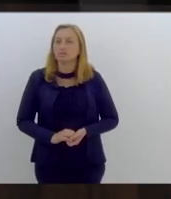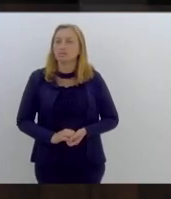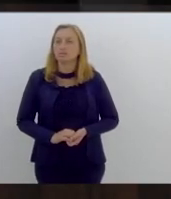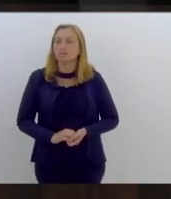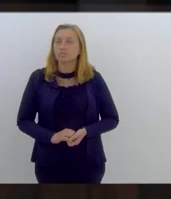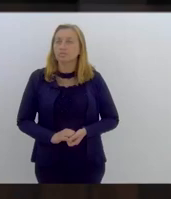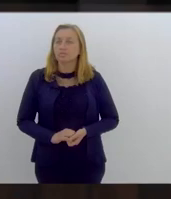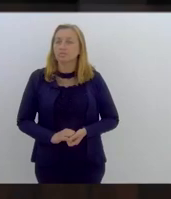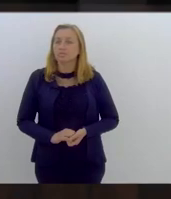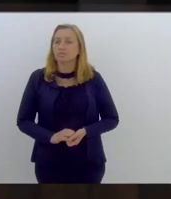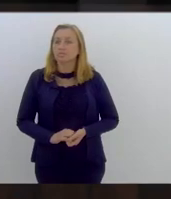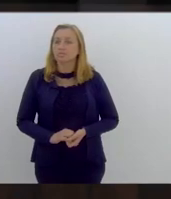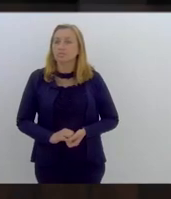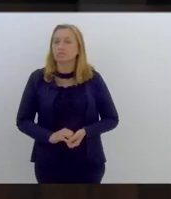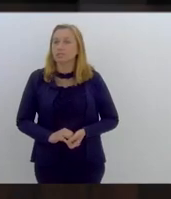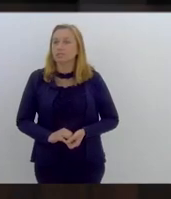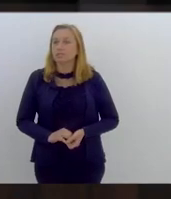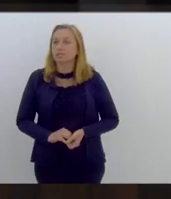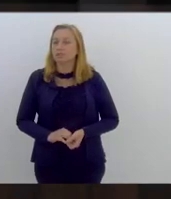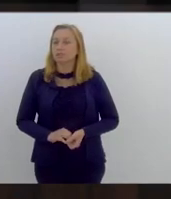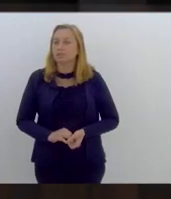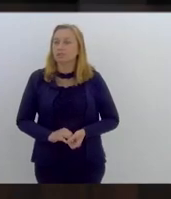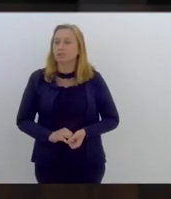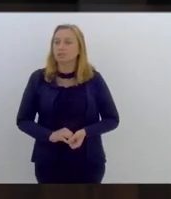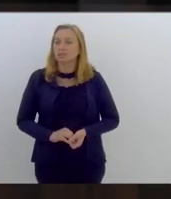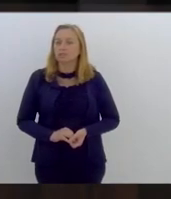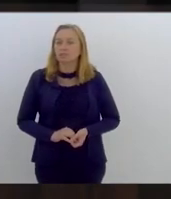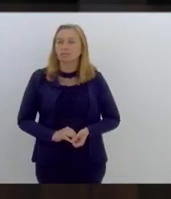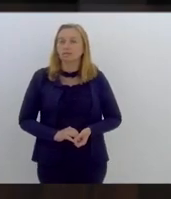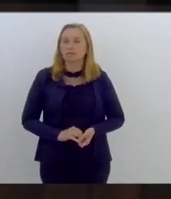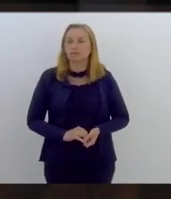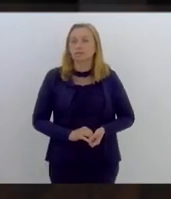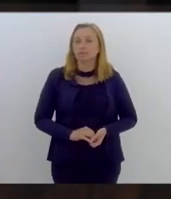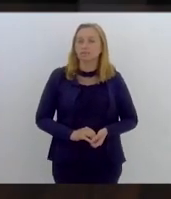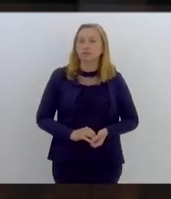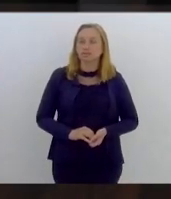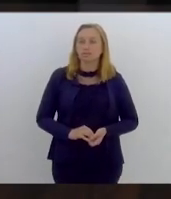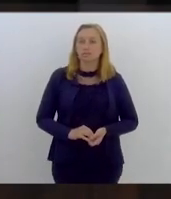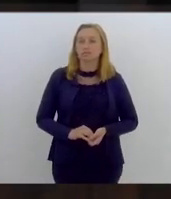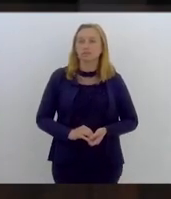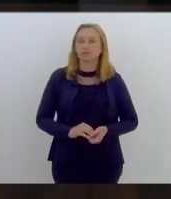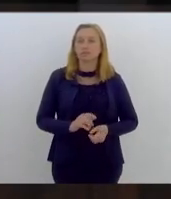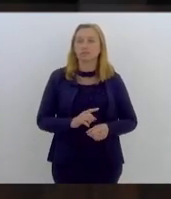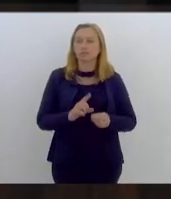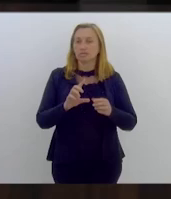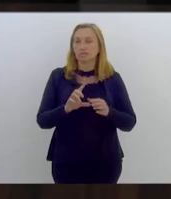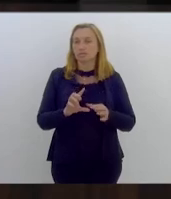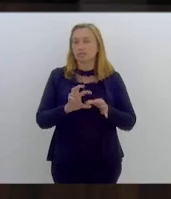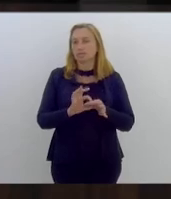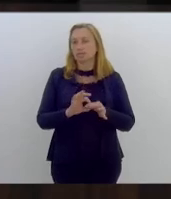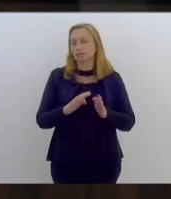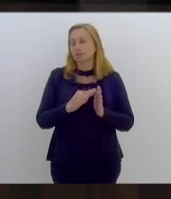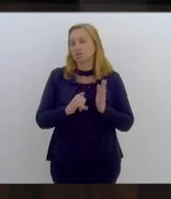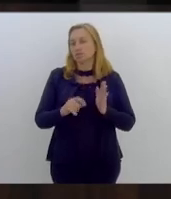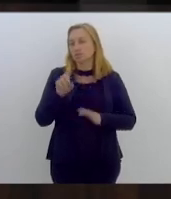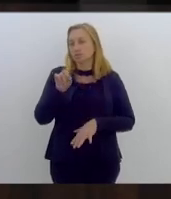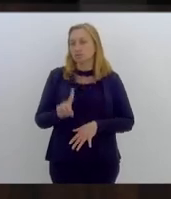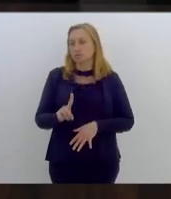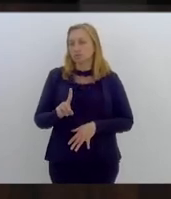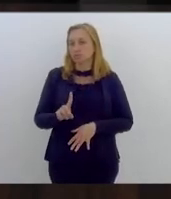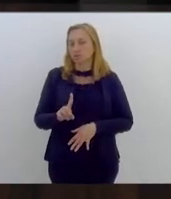Eu aqui também lembrava agora, Luiz, quando, por um momento, tiraram o direito ao nosso,